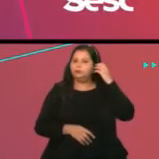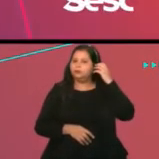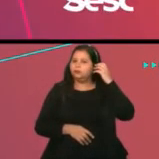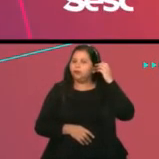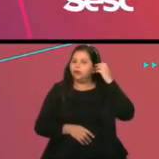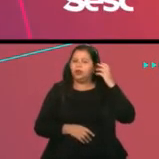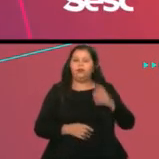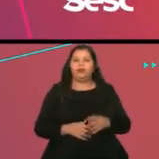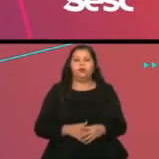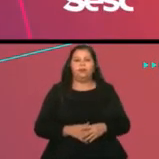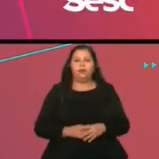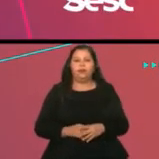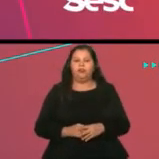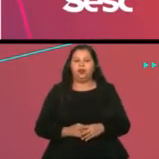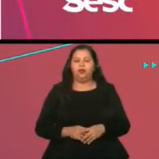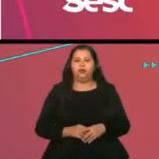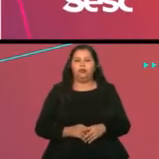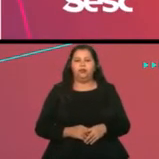o